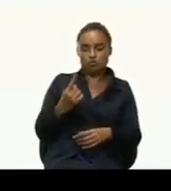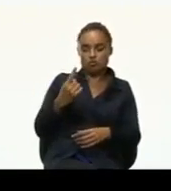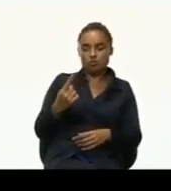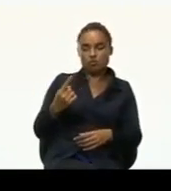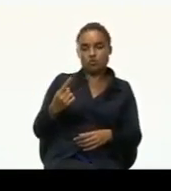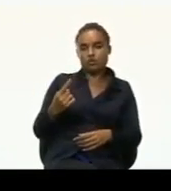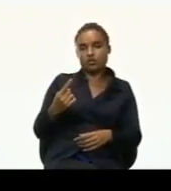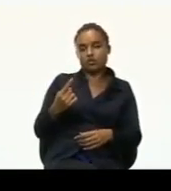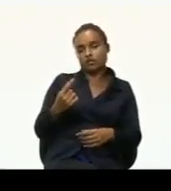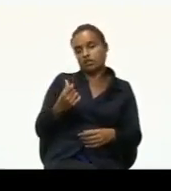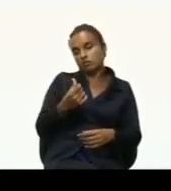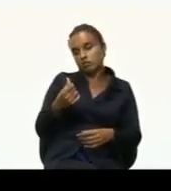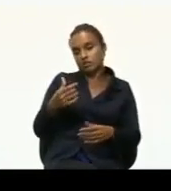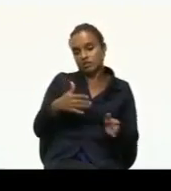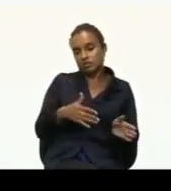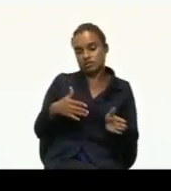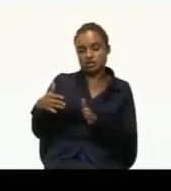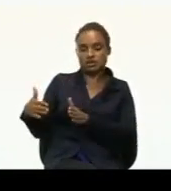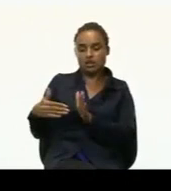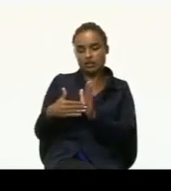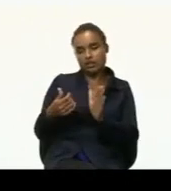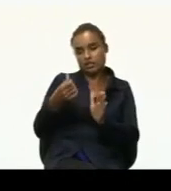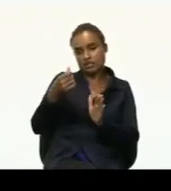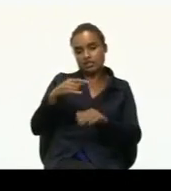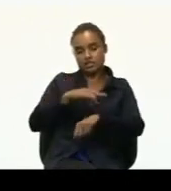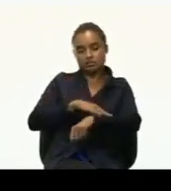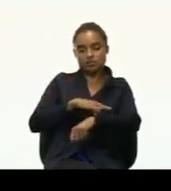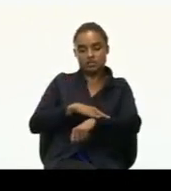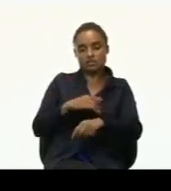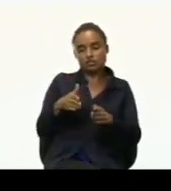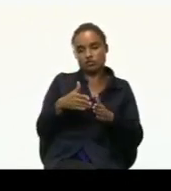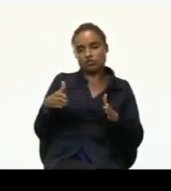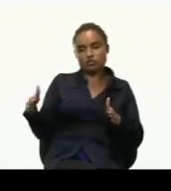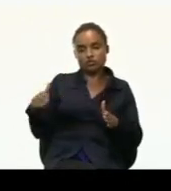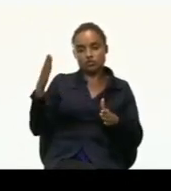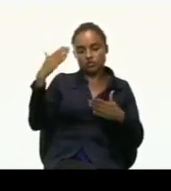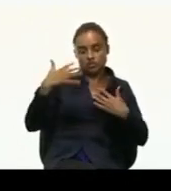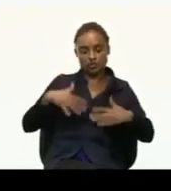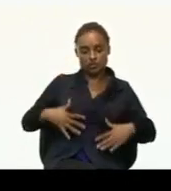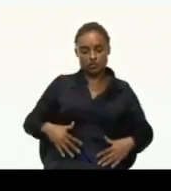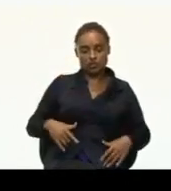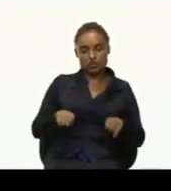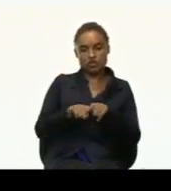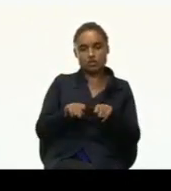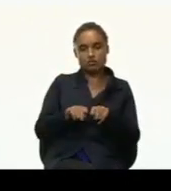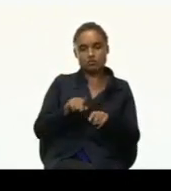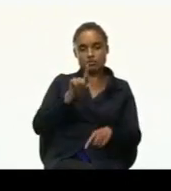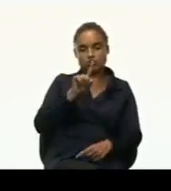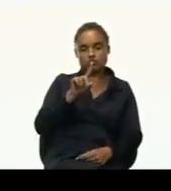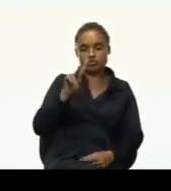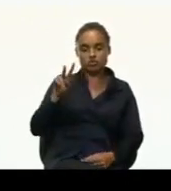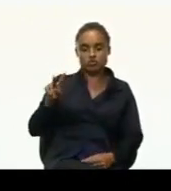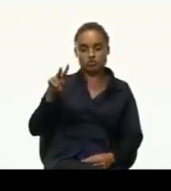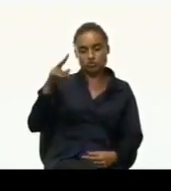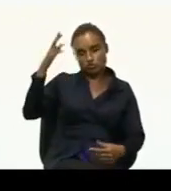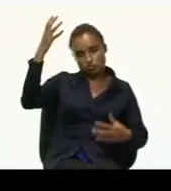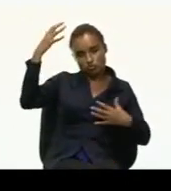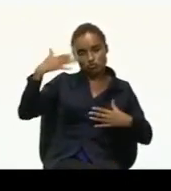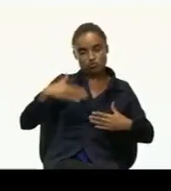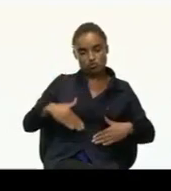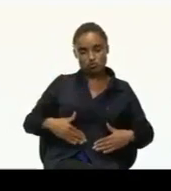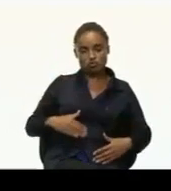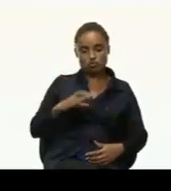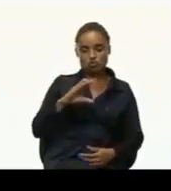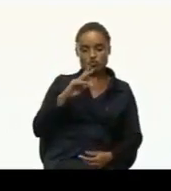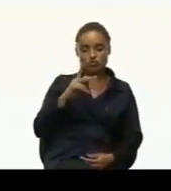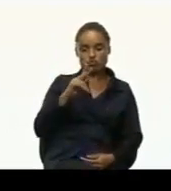unidade de vaso sanitário, mictório e lavatório. Chuveiro, tenho 12 trabalhadores, divido por